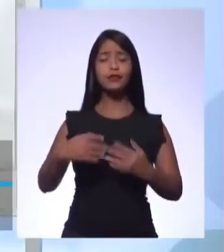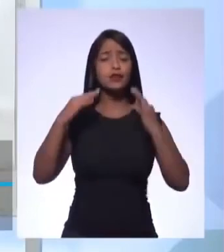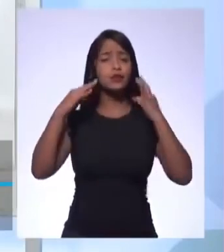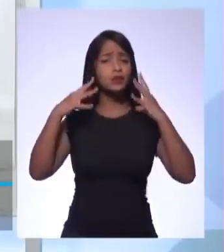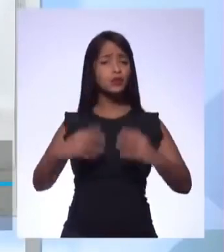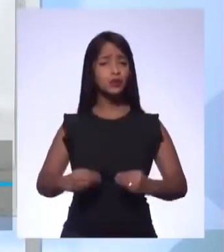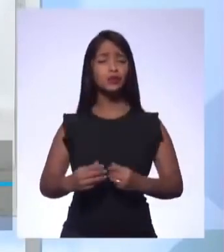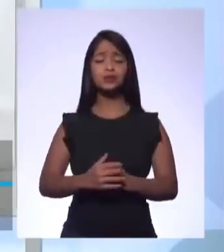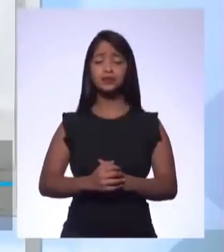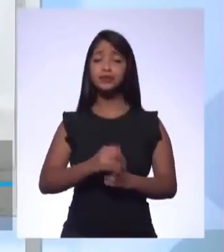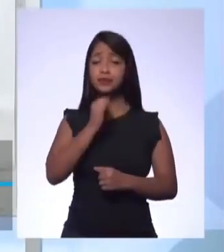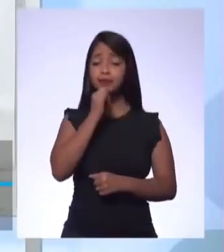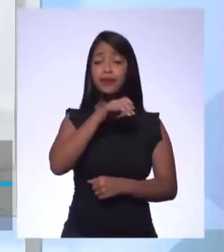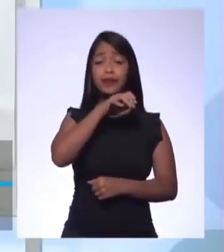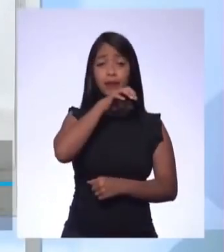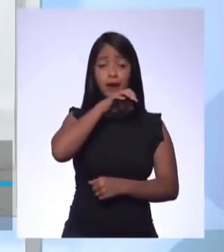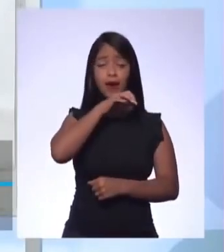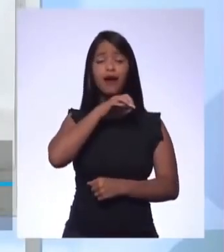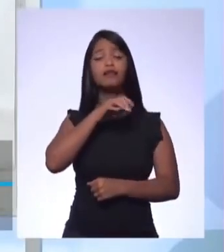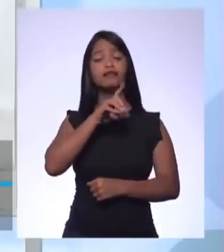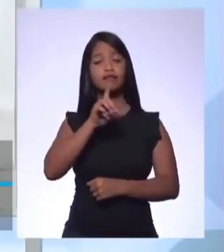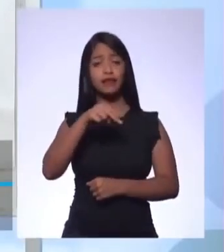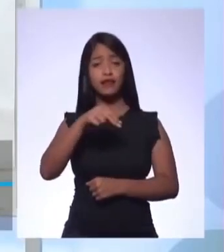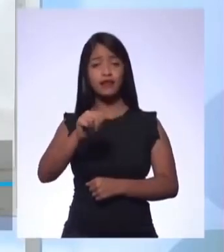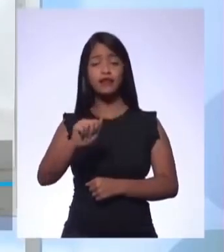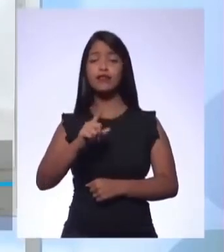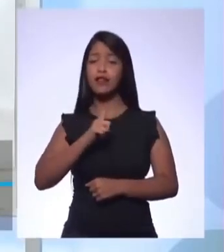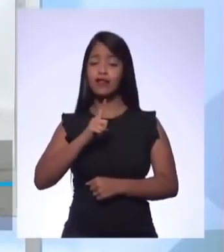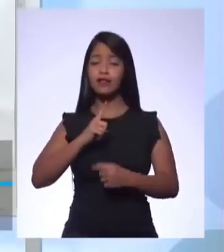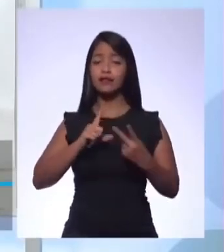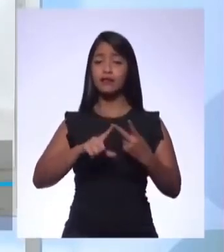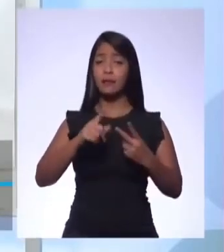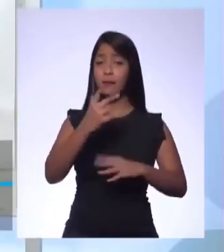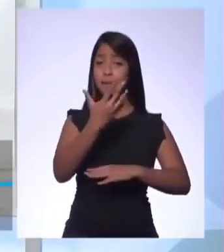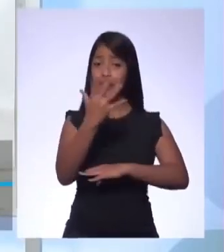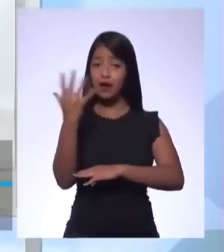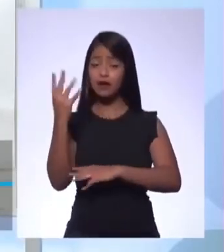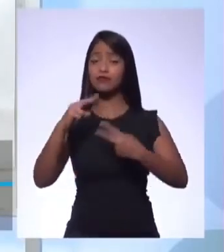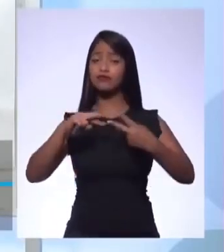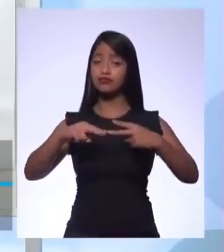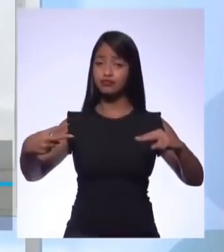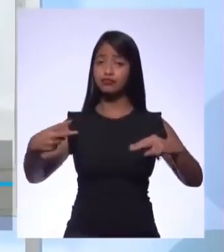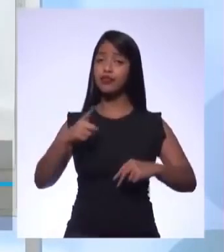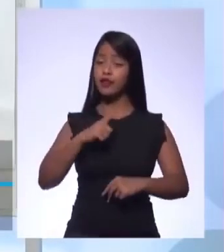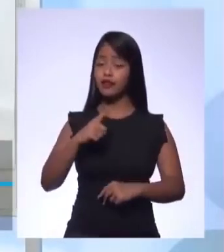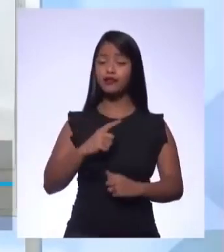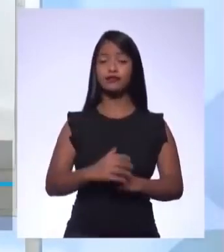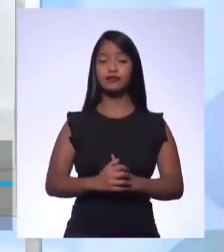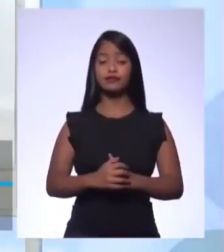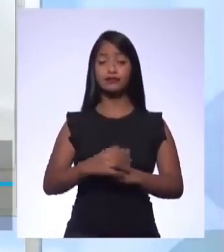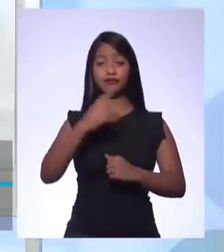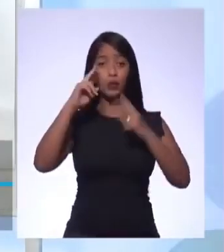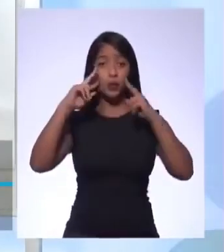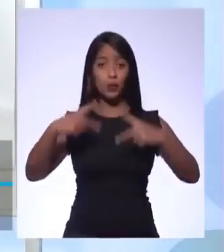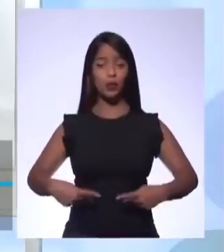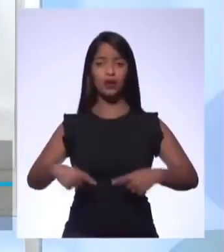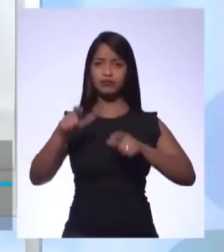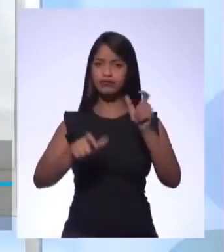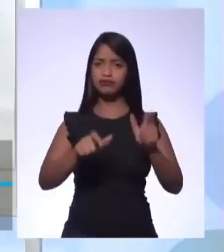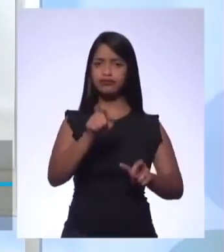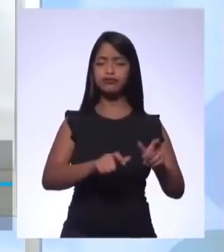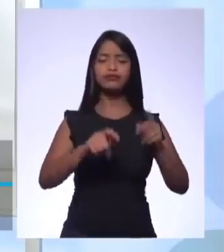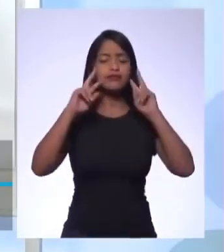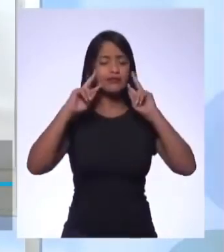Os animais têm DNA, as plantas têm o DNA deles, os seres humanos também têm o DNA. Agora, nós vamos trabalhar um texto que está